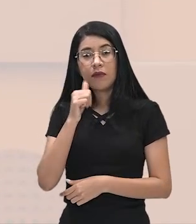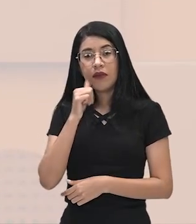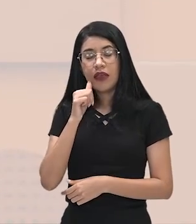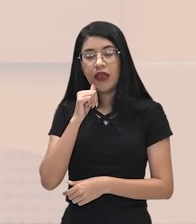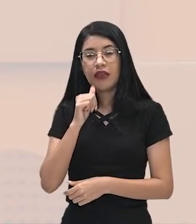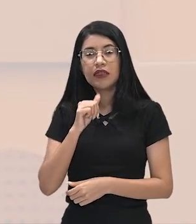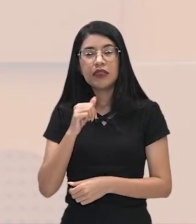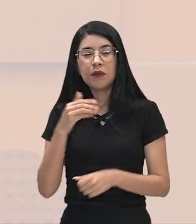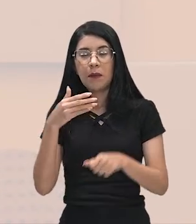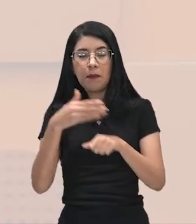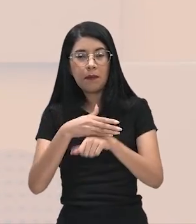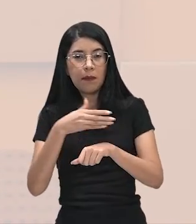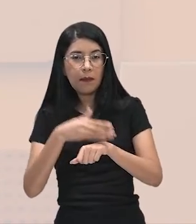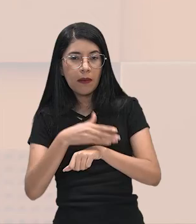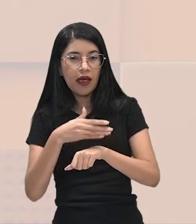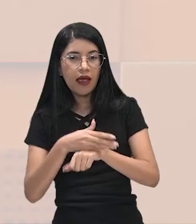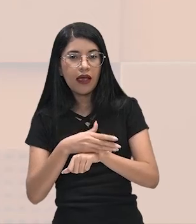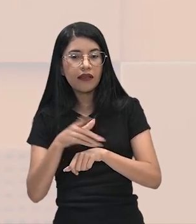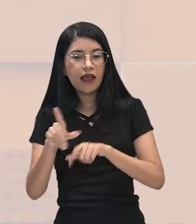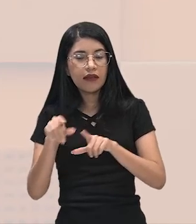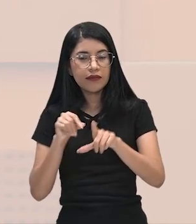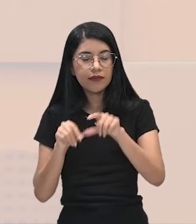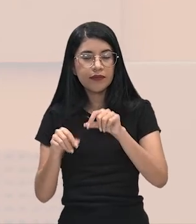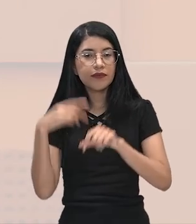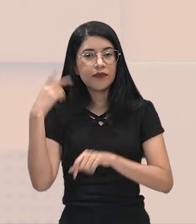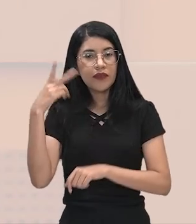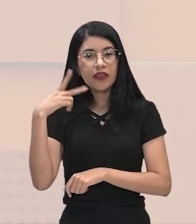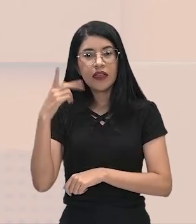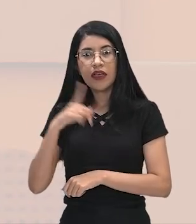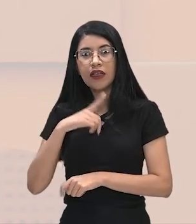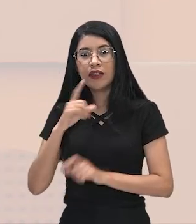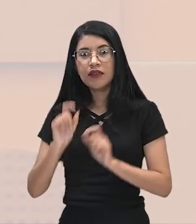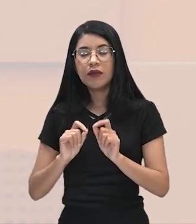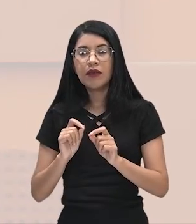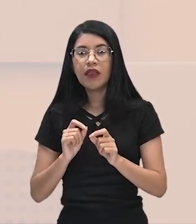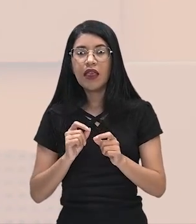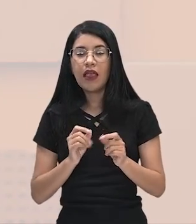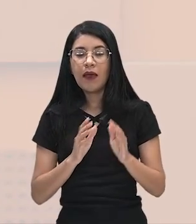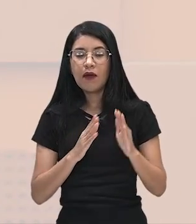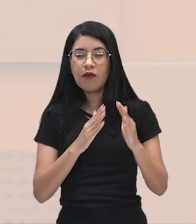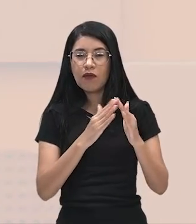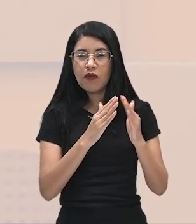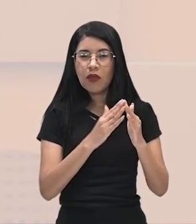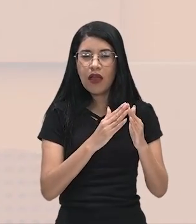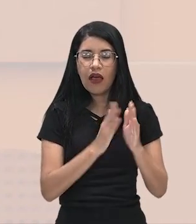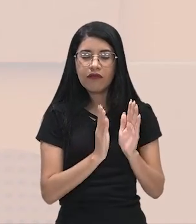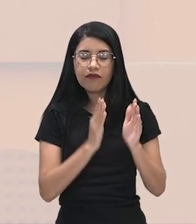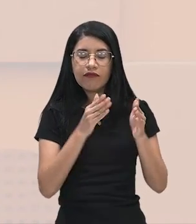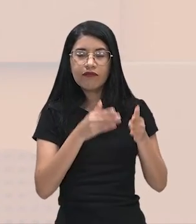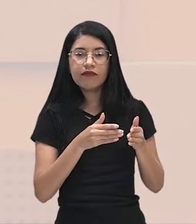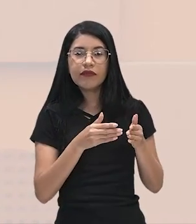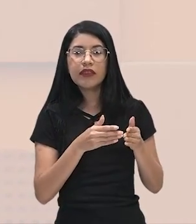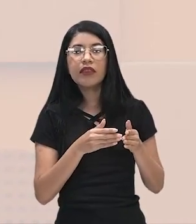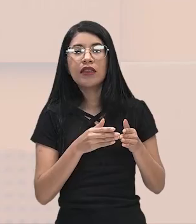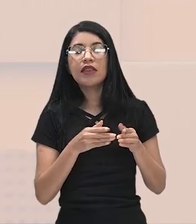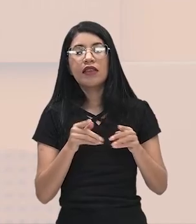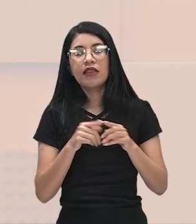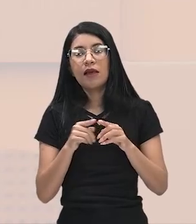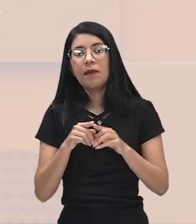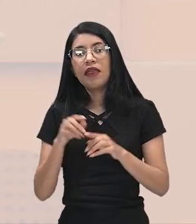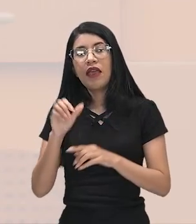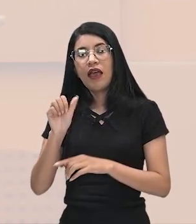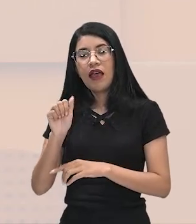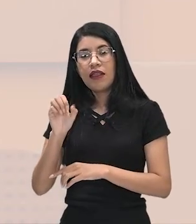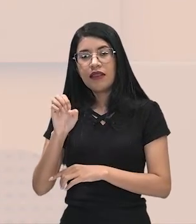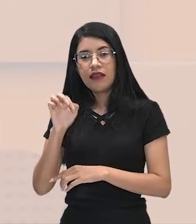não participasse ali das decisões políticas, ela vai estar muito restrita ao lar. Por mais que Atenas também pertencesse à Grécia, e dentro